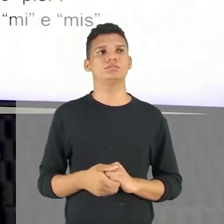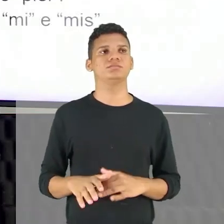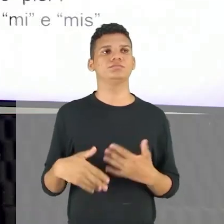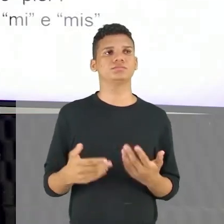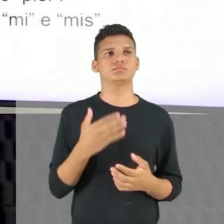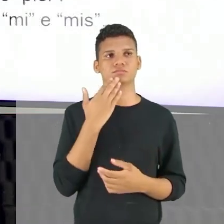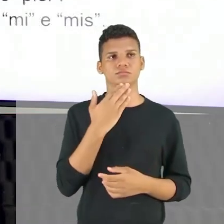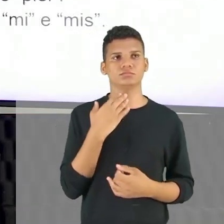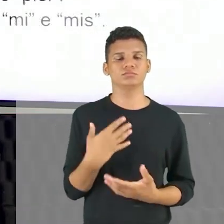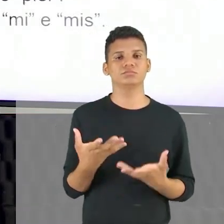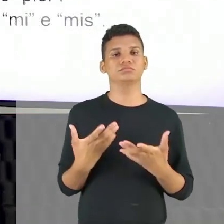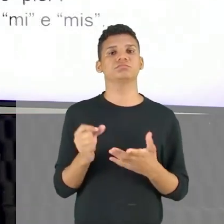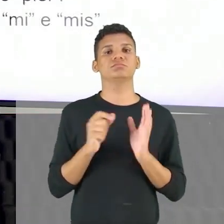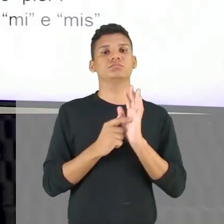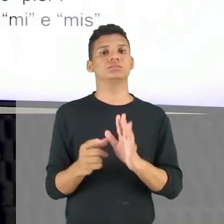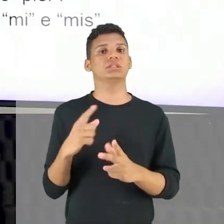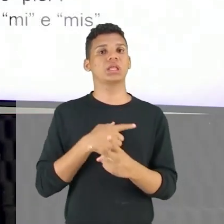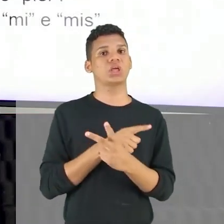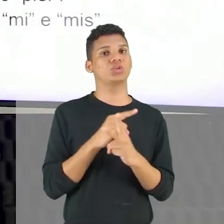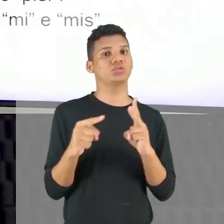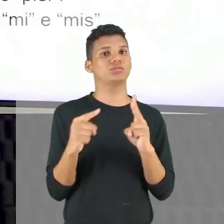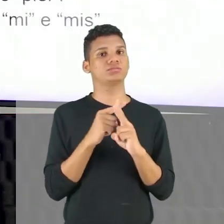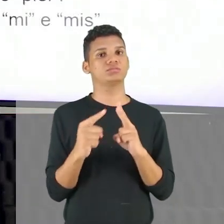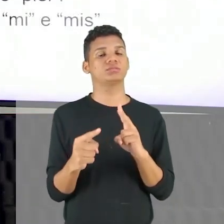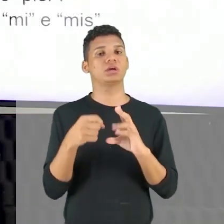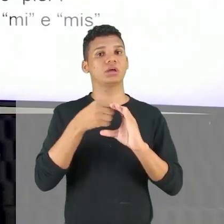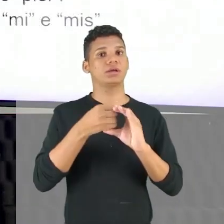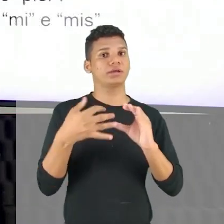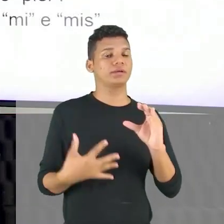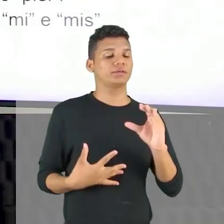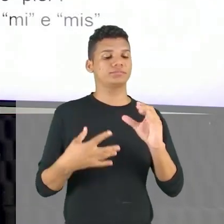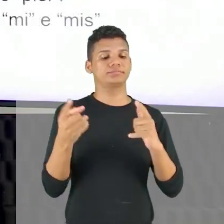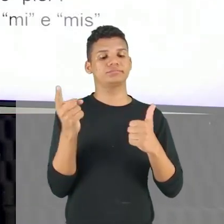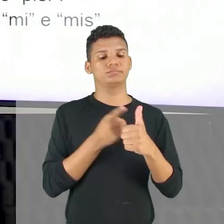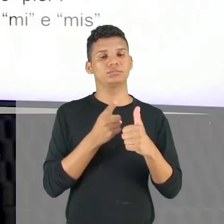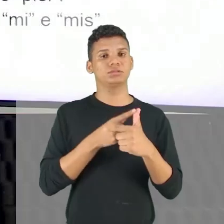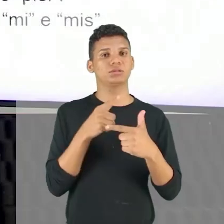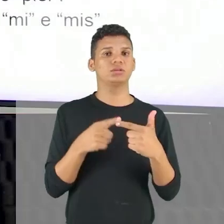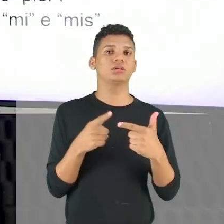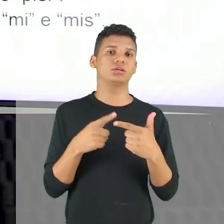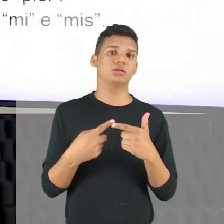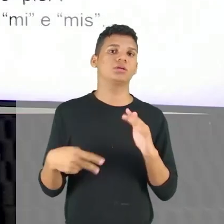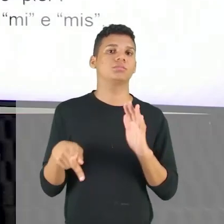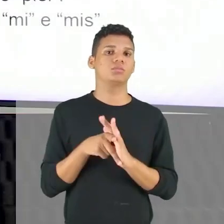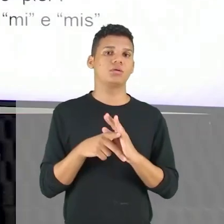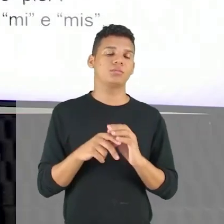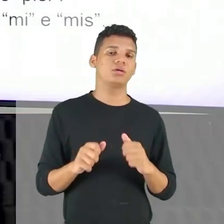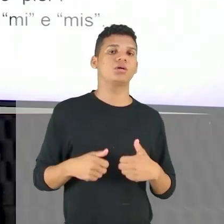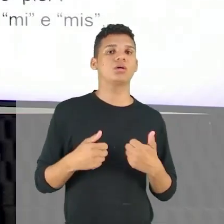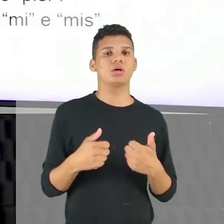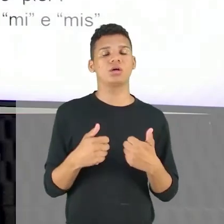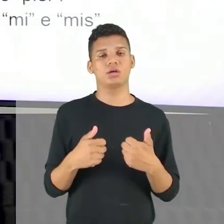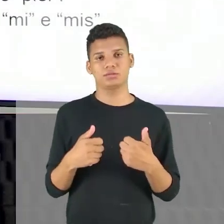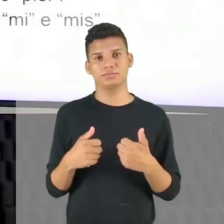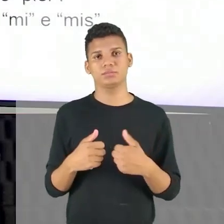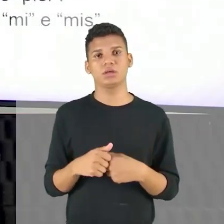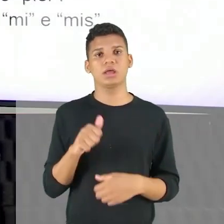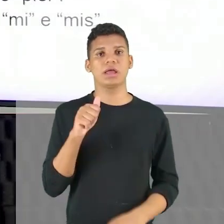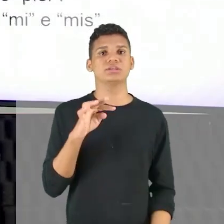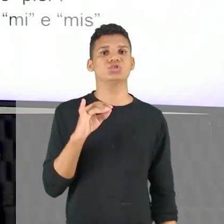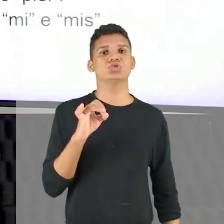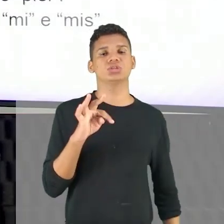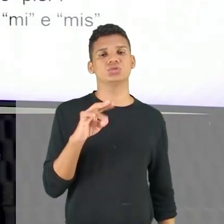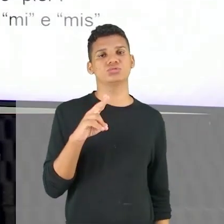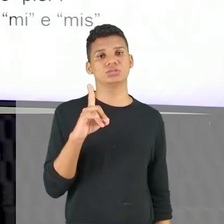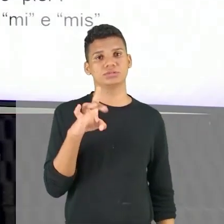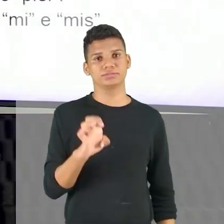pedindo? Ele quer enfatizar o quê? Duas coisas: característica e atitude. Quando a gente fala de característica, aí a gente vai verificar